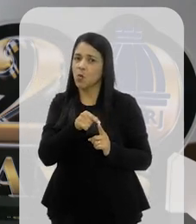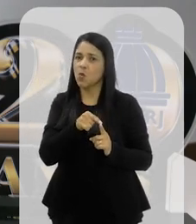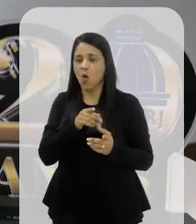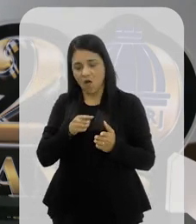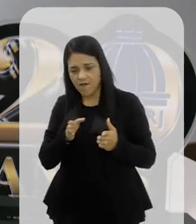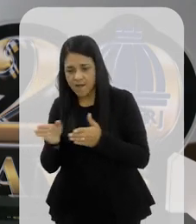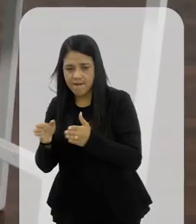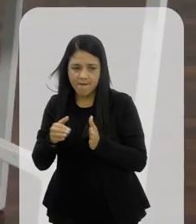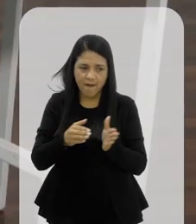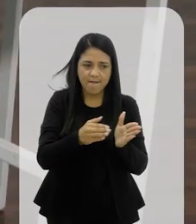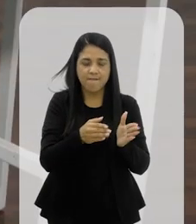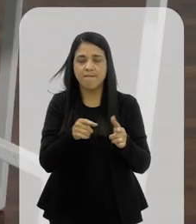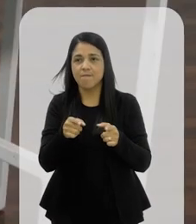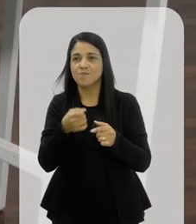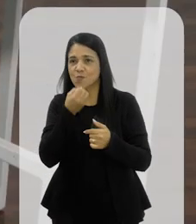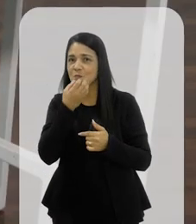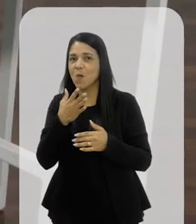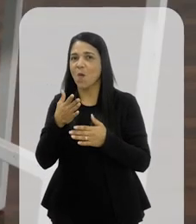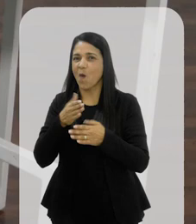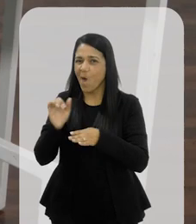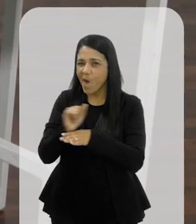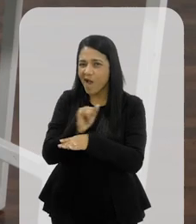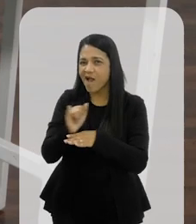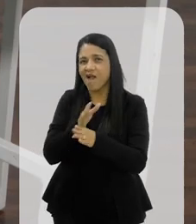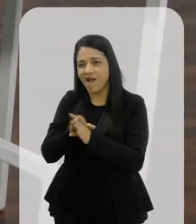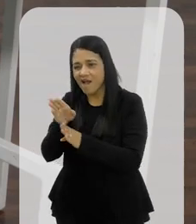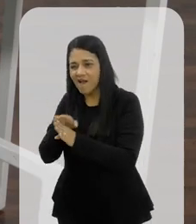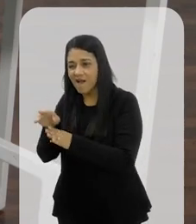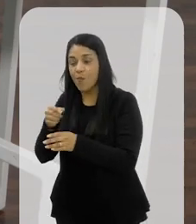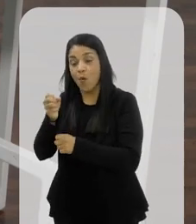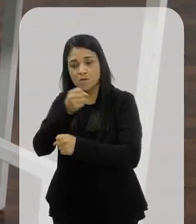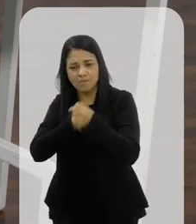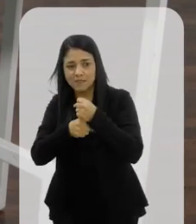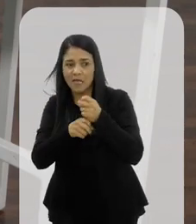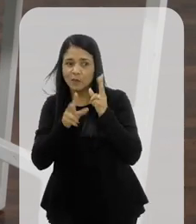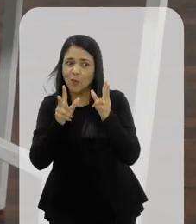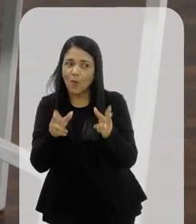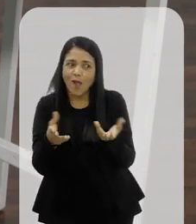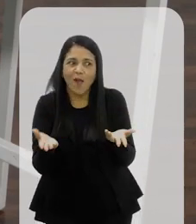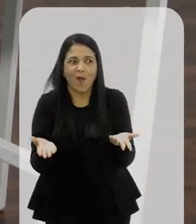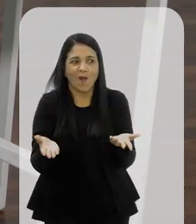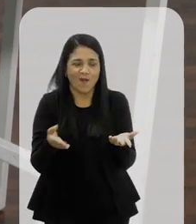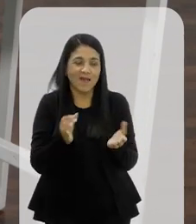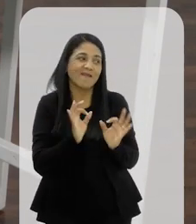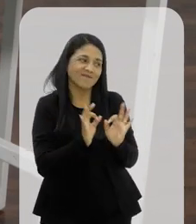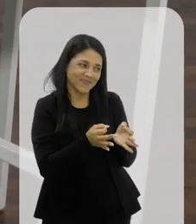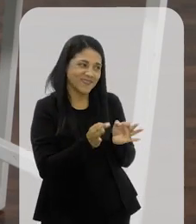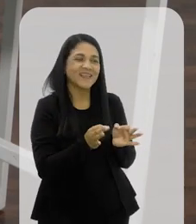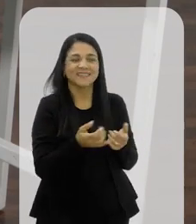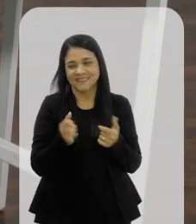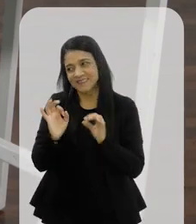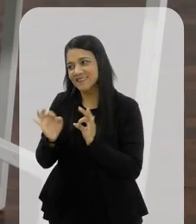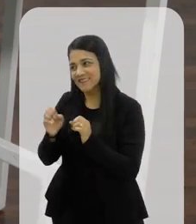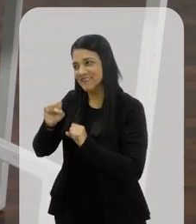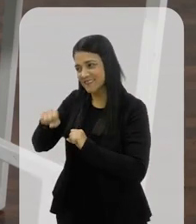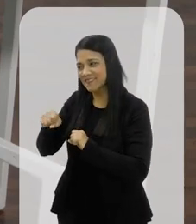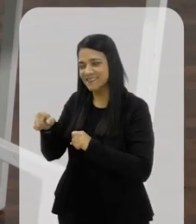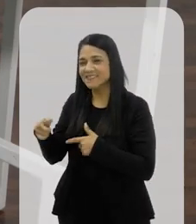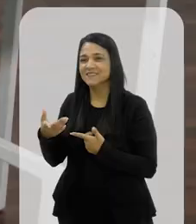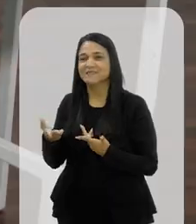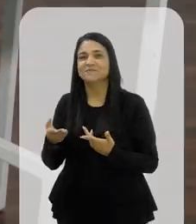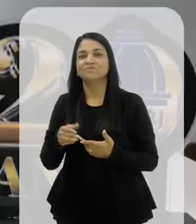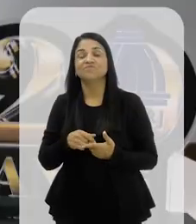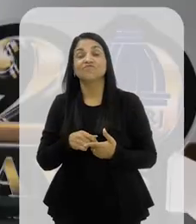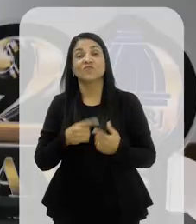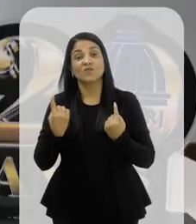não Car exato vai por aqui vai por ali é bem bacana isso aqui você já fez o ano passado exato exatamente